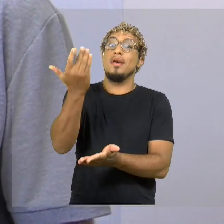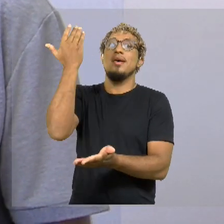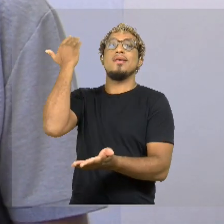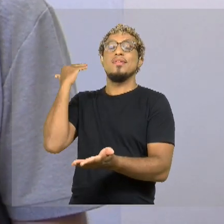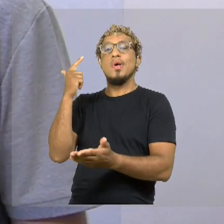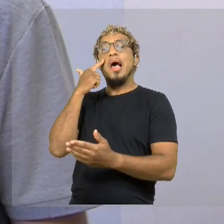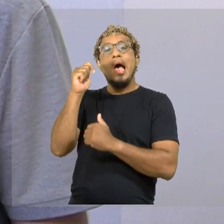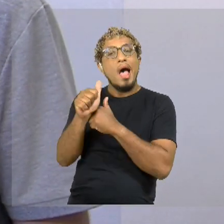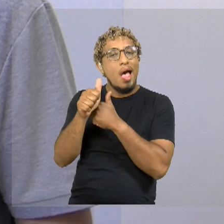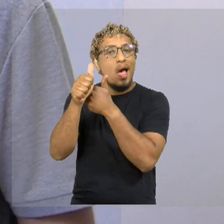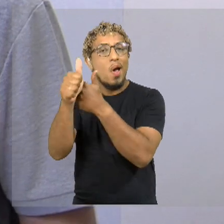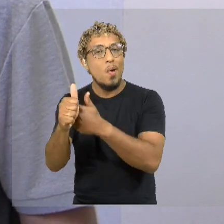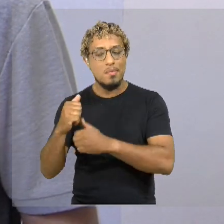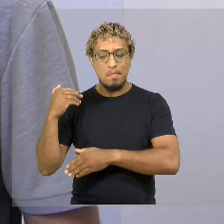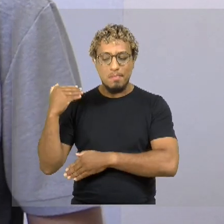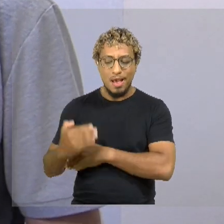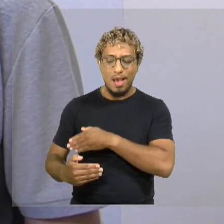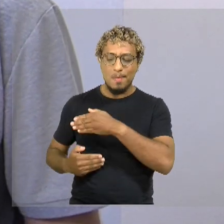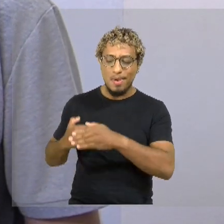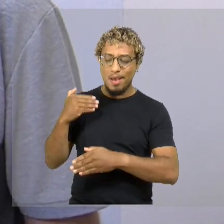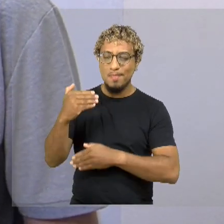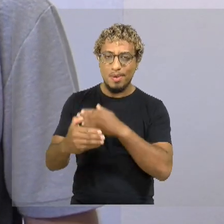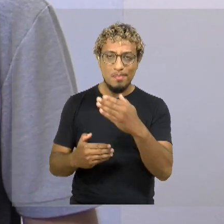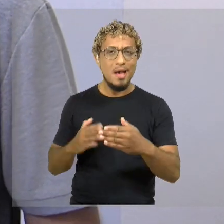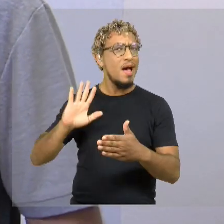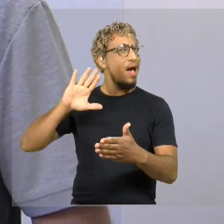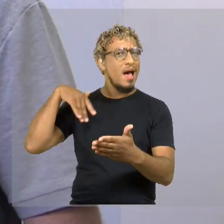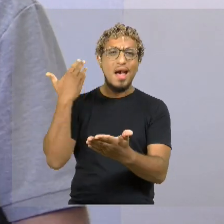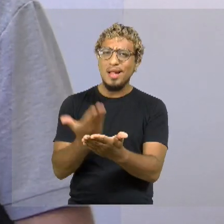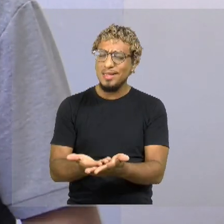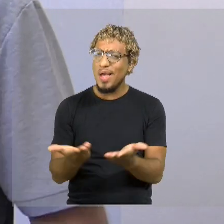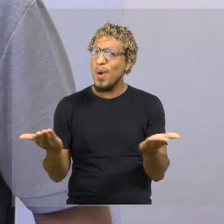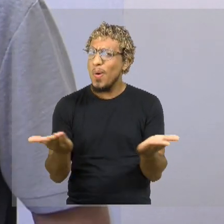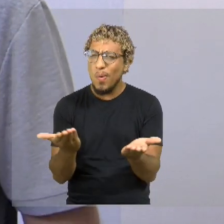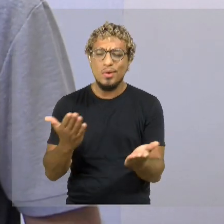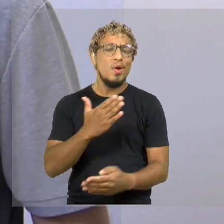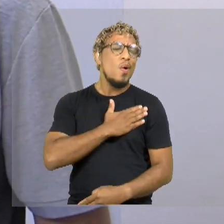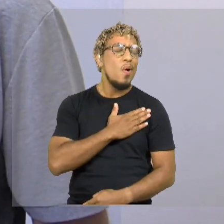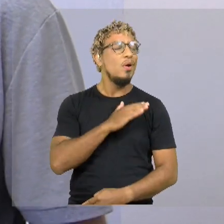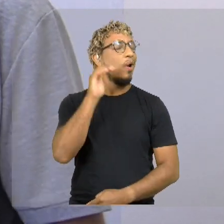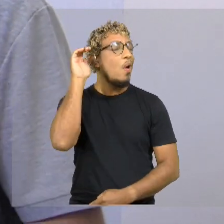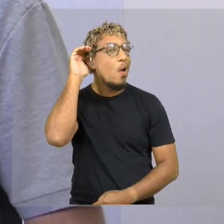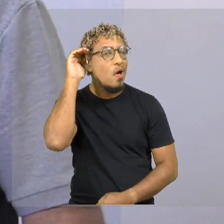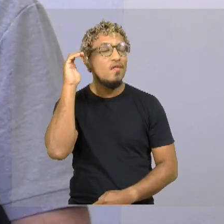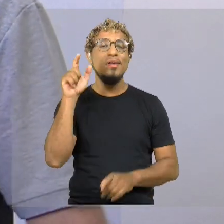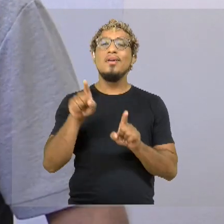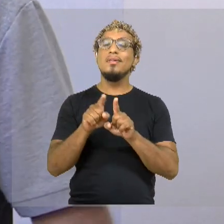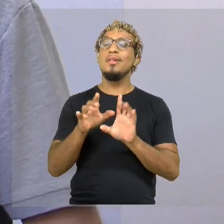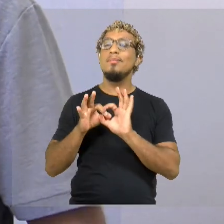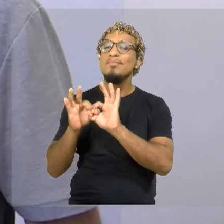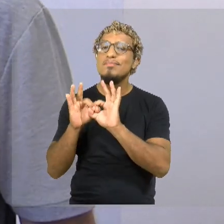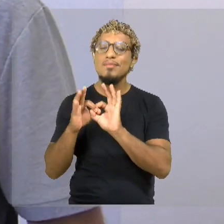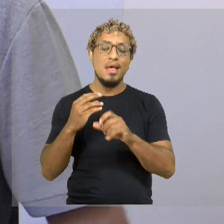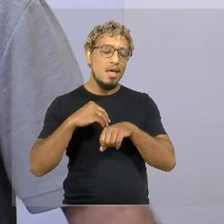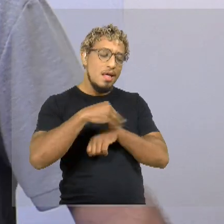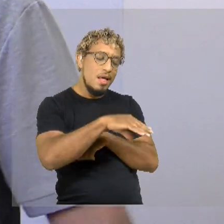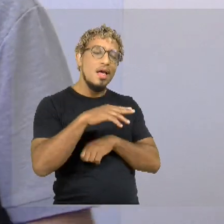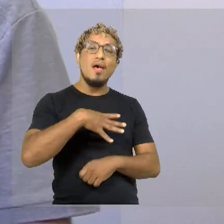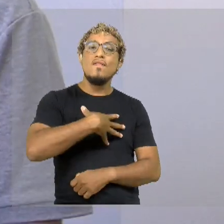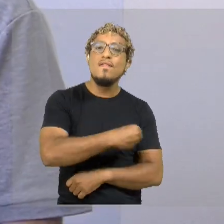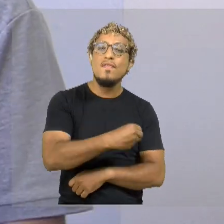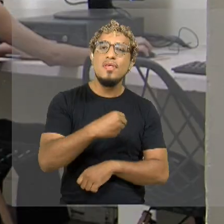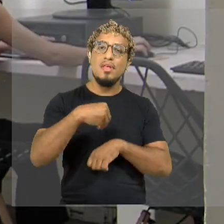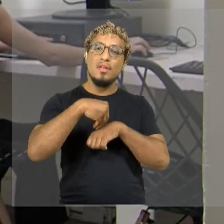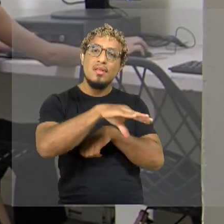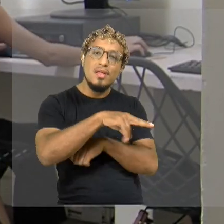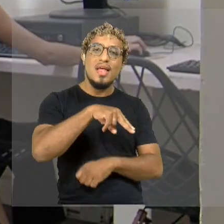esse desenvolvimento e que curtem a rádio até hoje e que compartilham essa paixão com seus filhos, netos. É uma rádio que